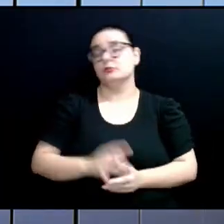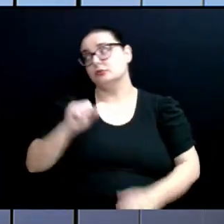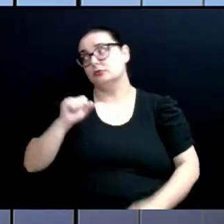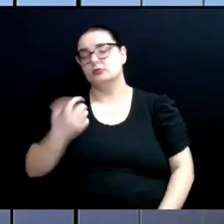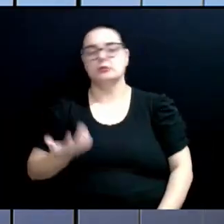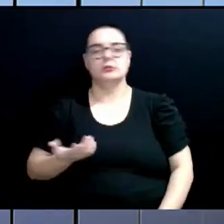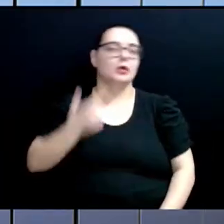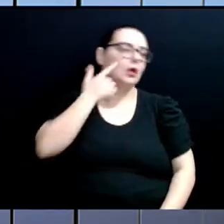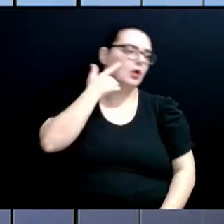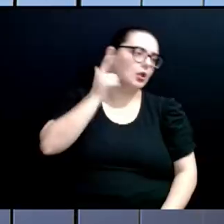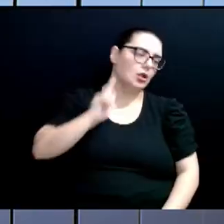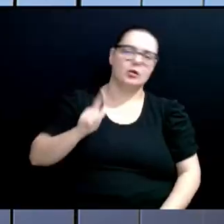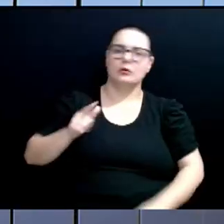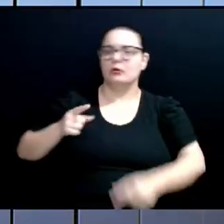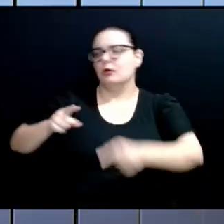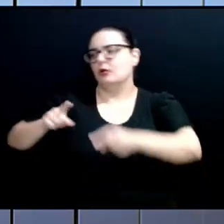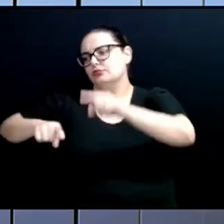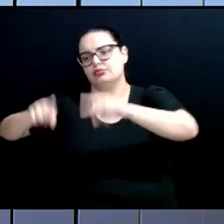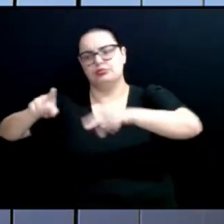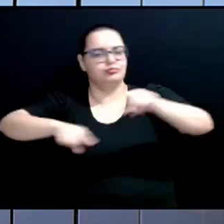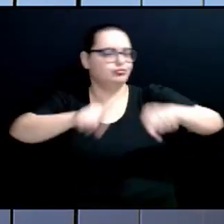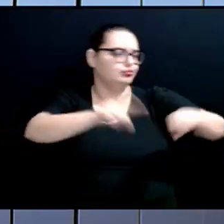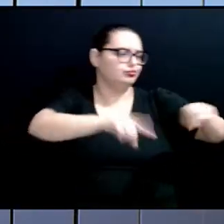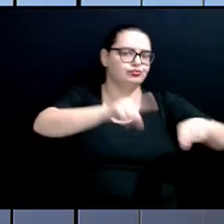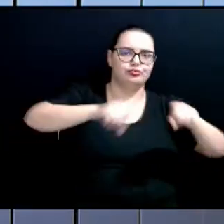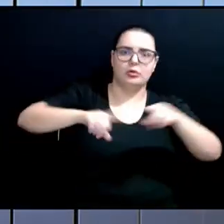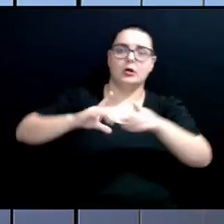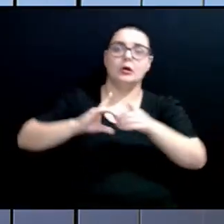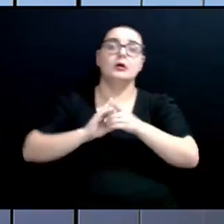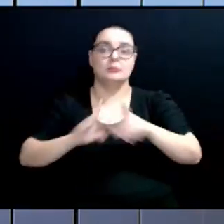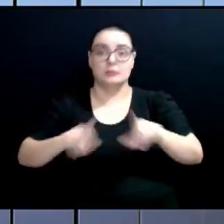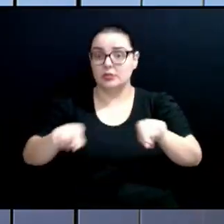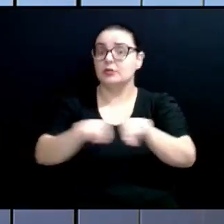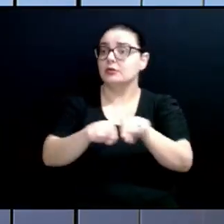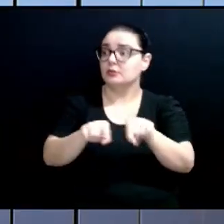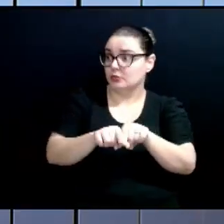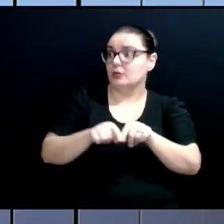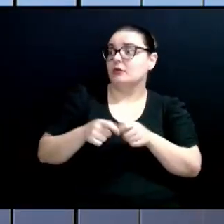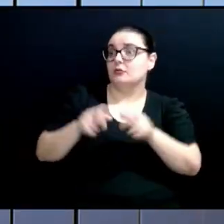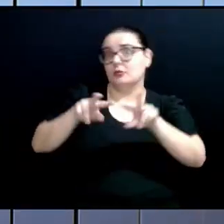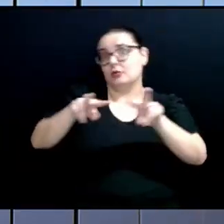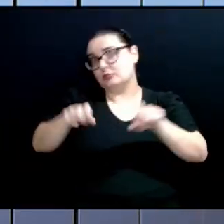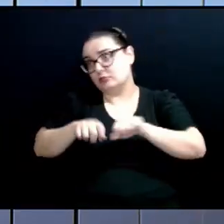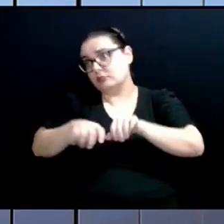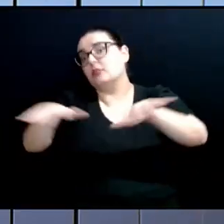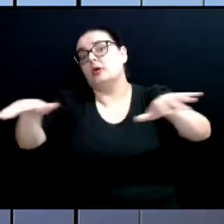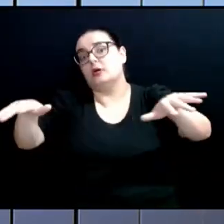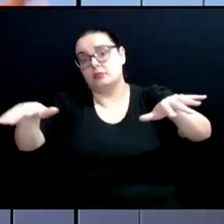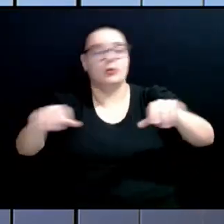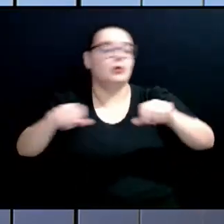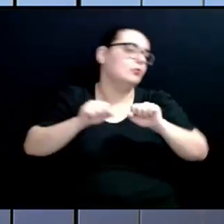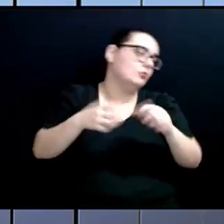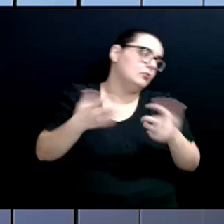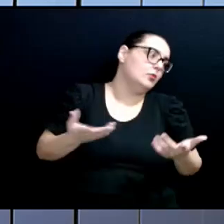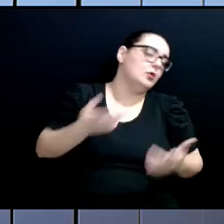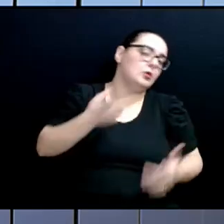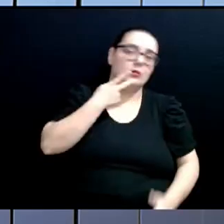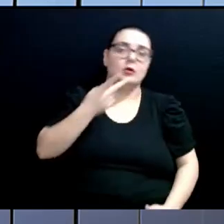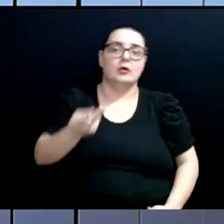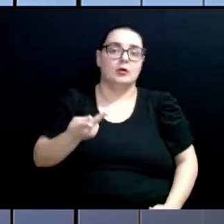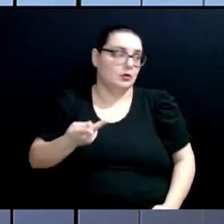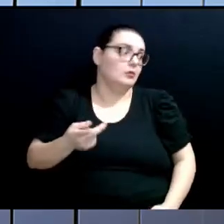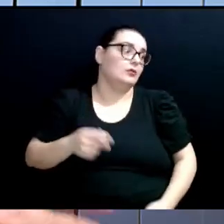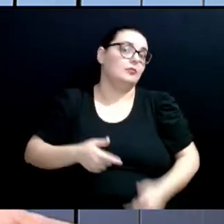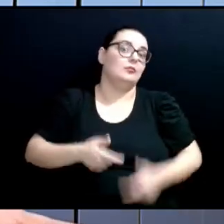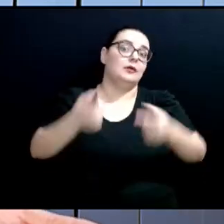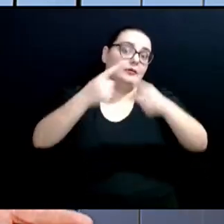variação enorme sobre... Democracia também é um termo muito amplo, né? A gente pode considerar, aliás, é uma grande disputa hoje sobre o que